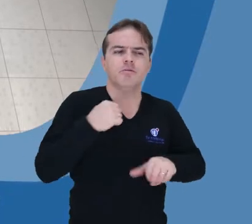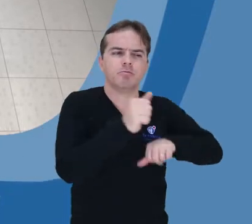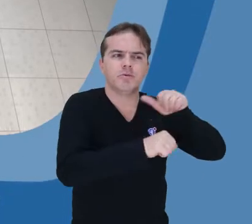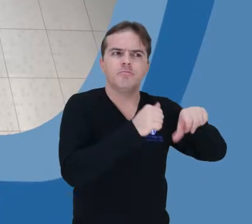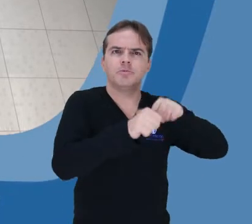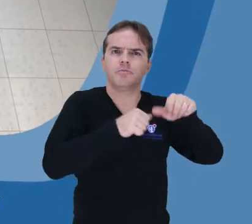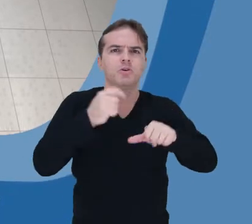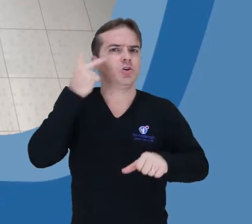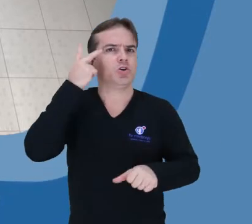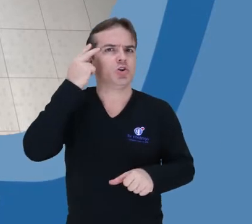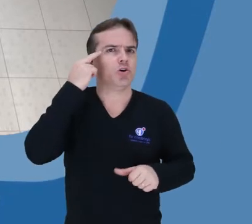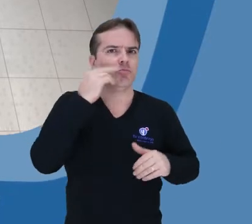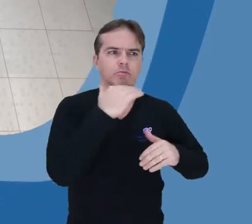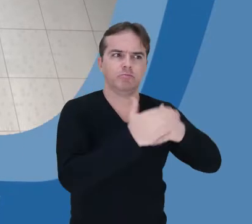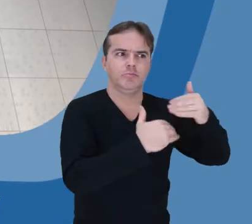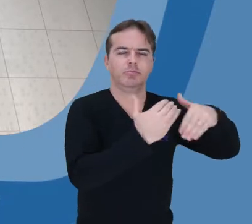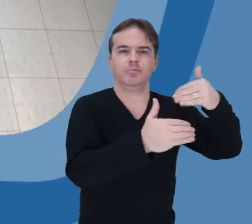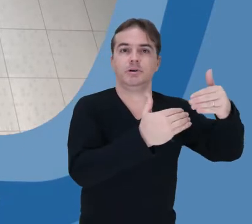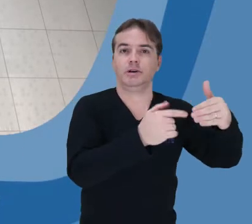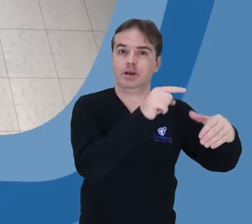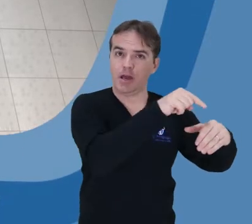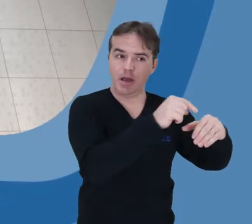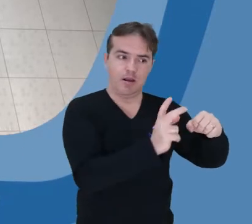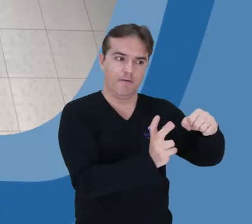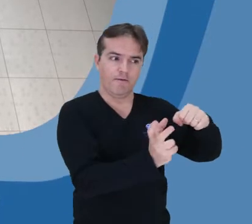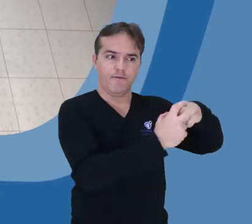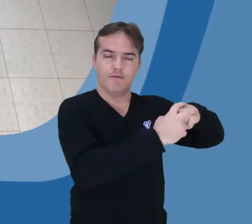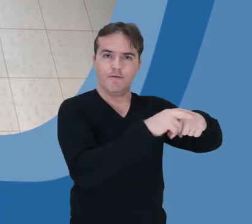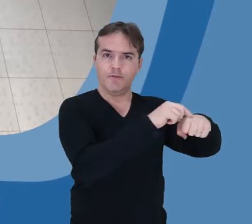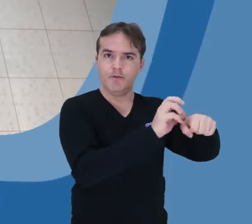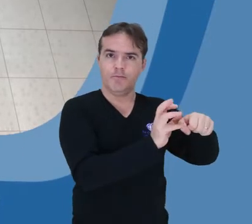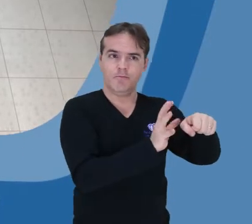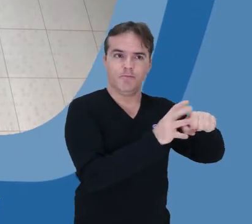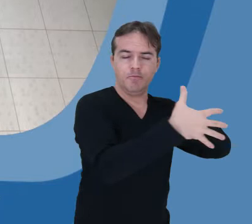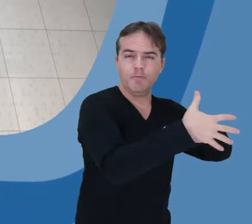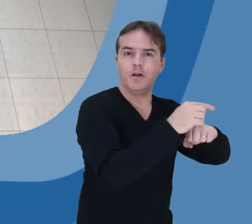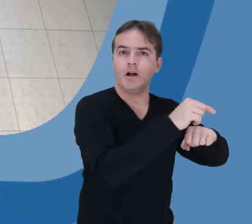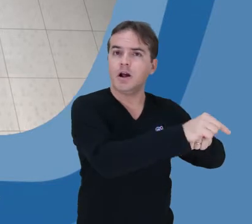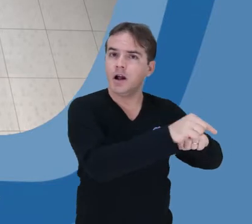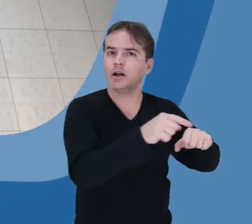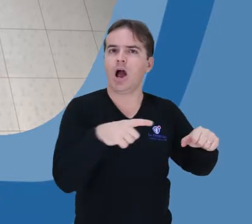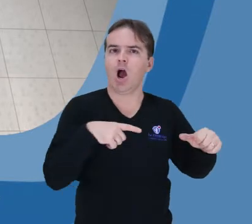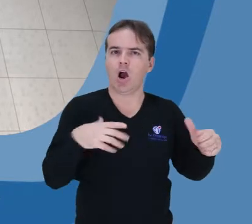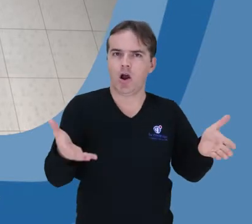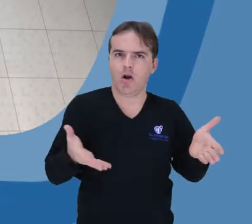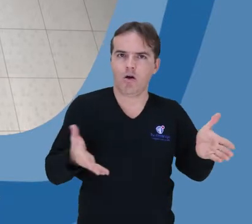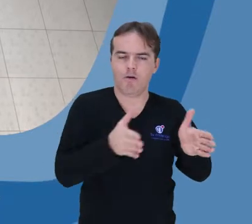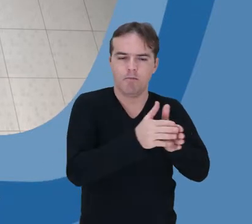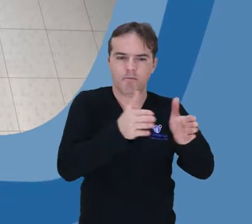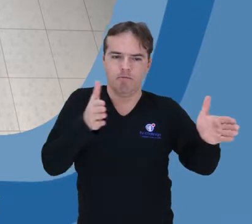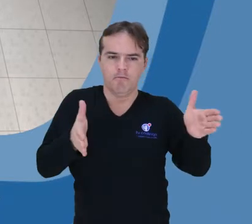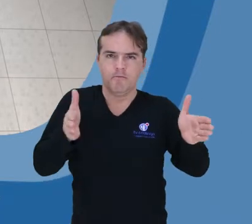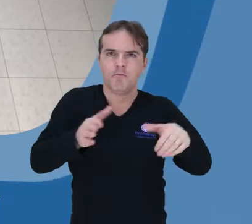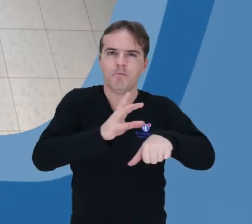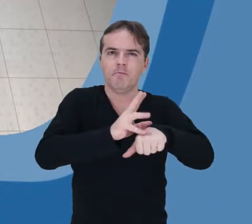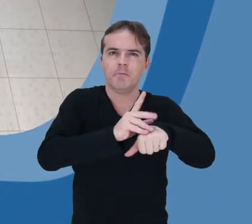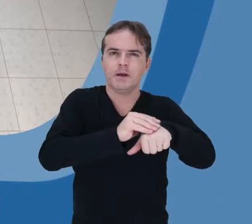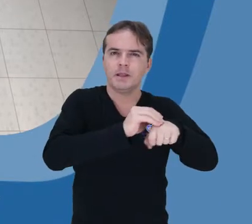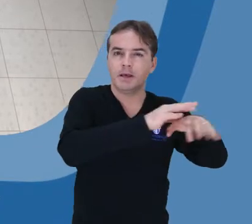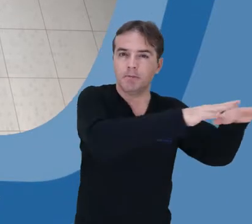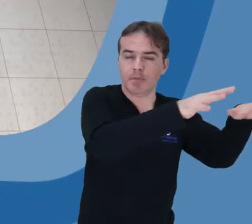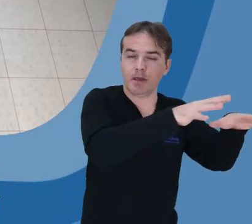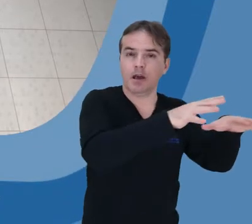vírus SARS-CoV-2, nesse curto período de apresentação na pandemia, além do período que está incubado